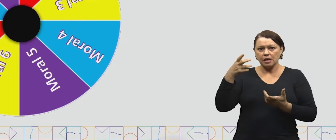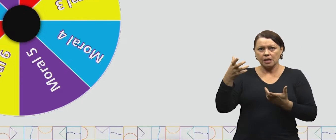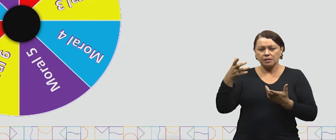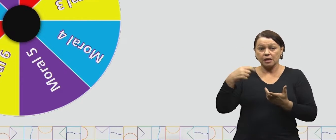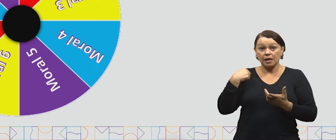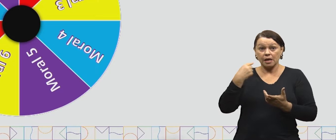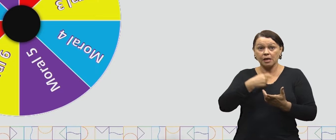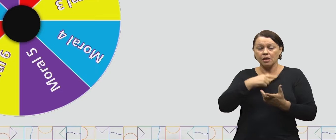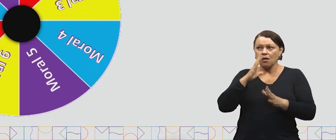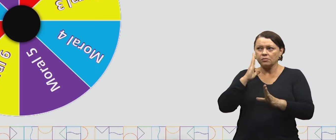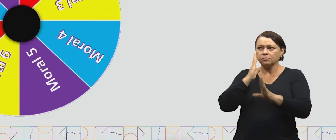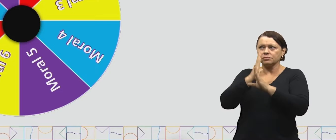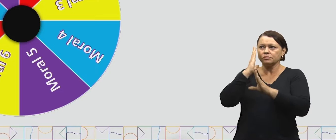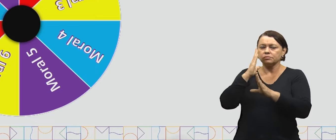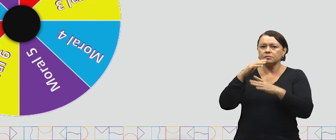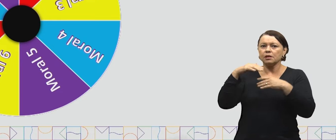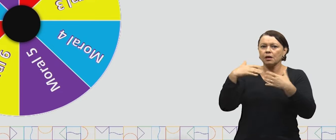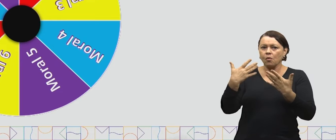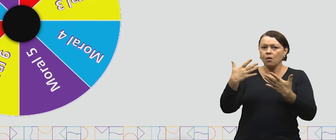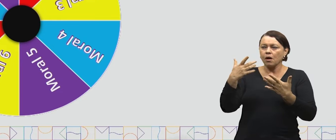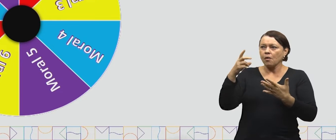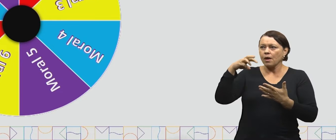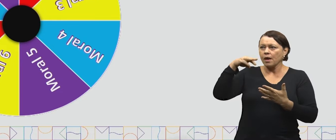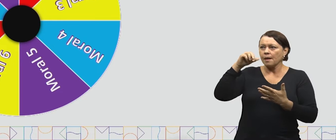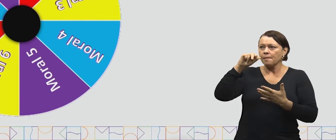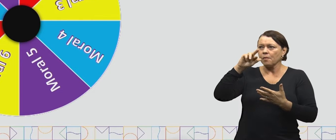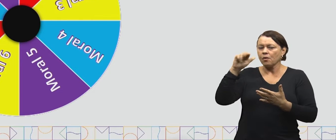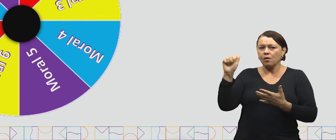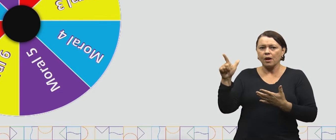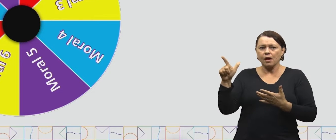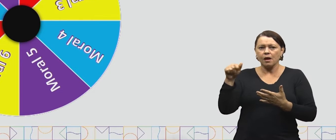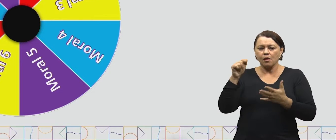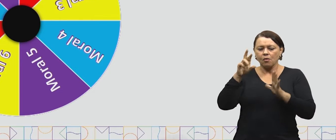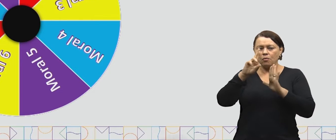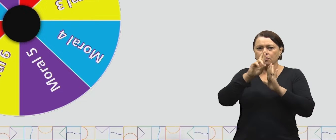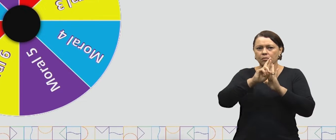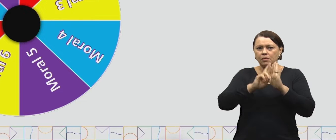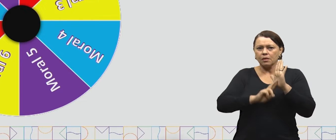que descubramos qual dessas é a moral da nossa fábula?